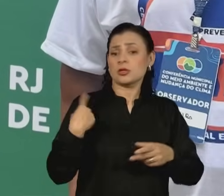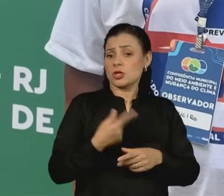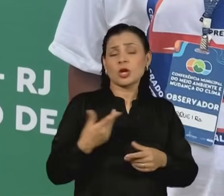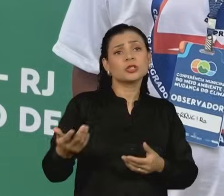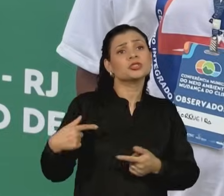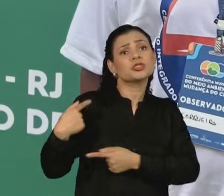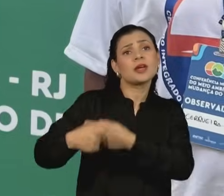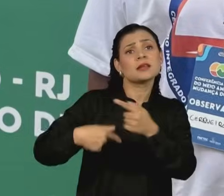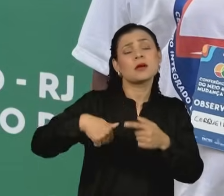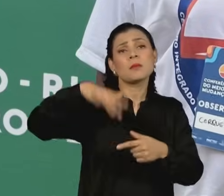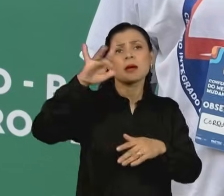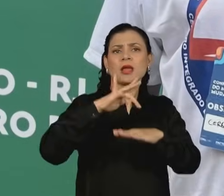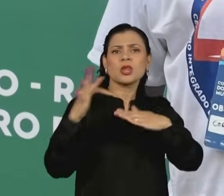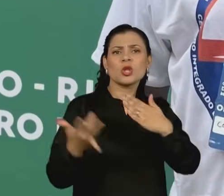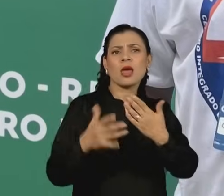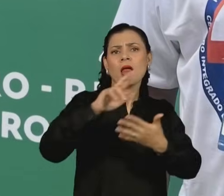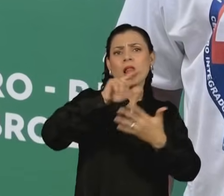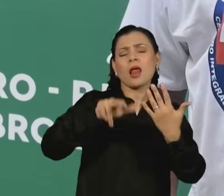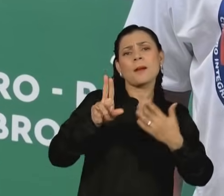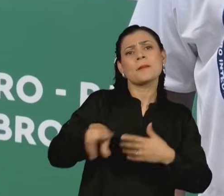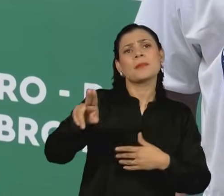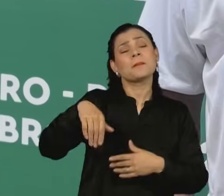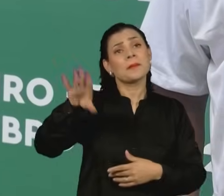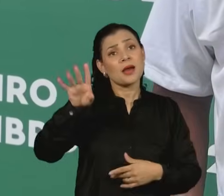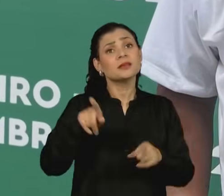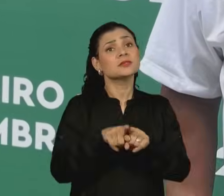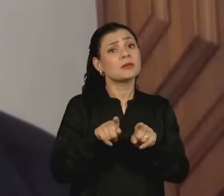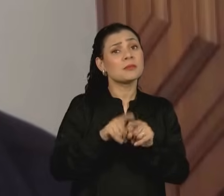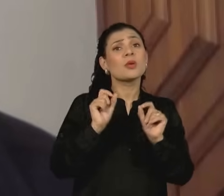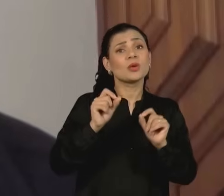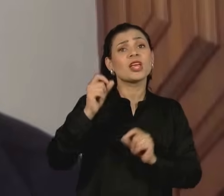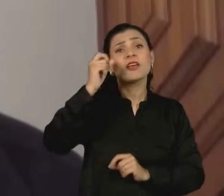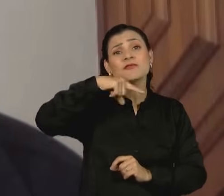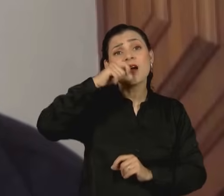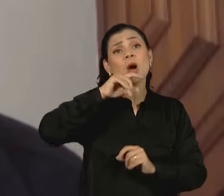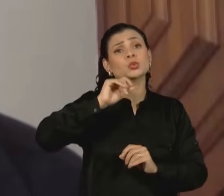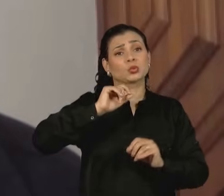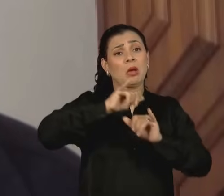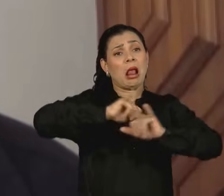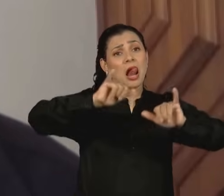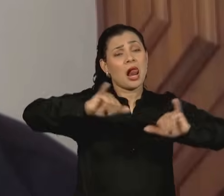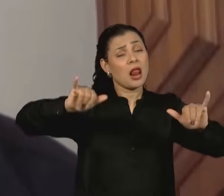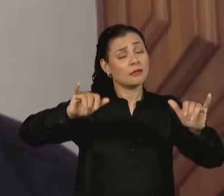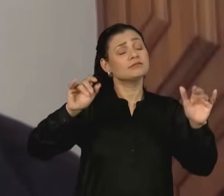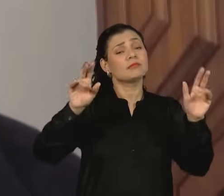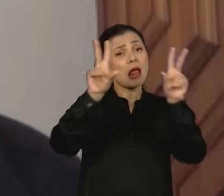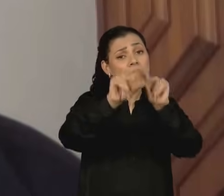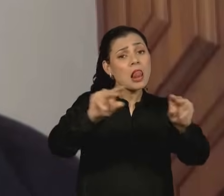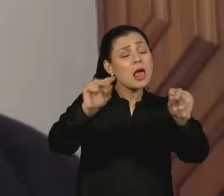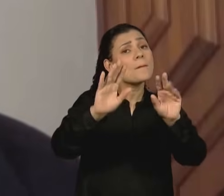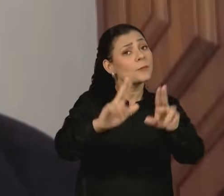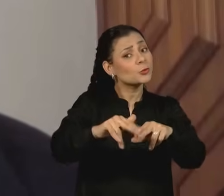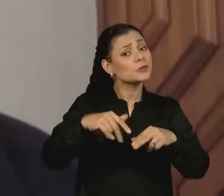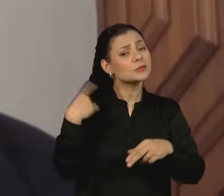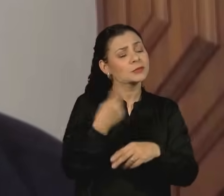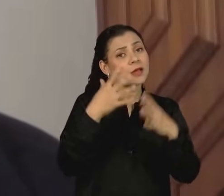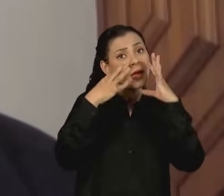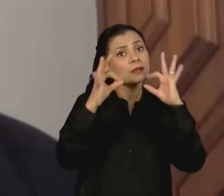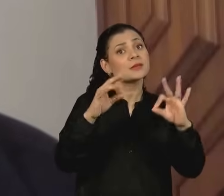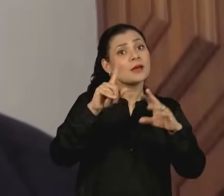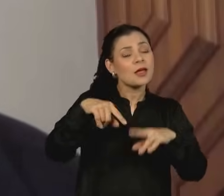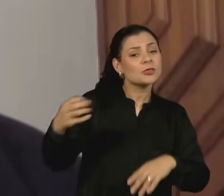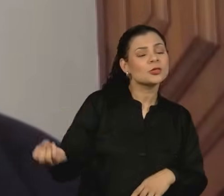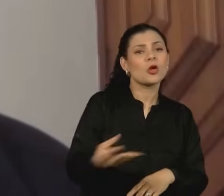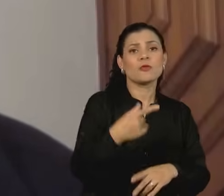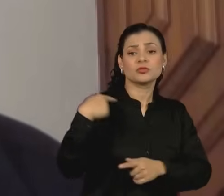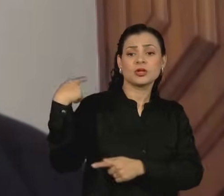mais conectada, então somos a geração também que consome muita fake news. É uma grande inovação da